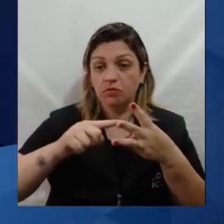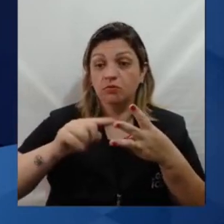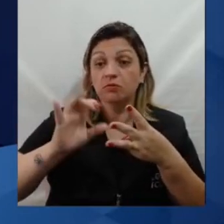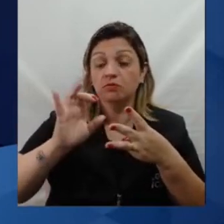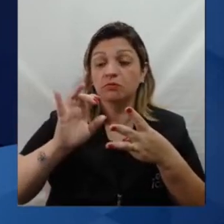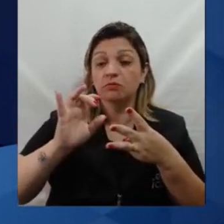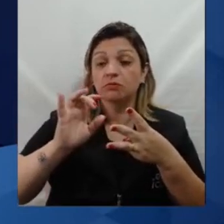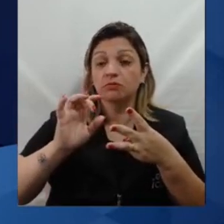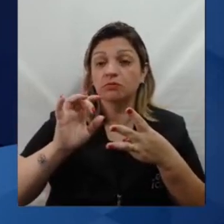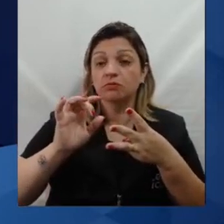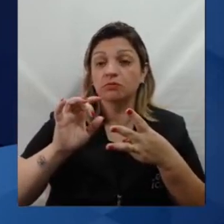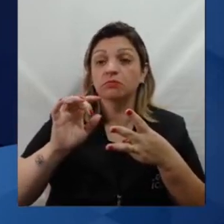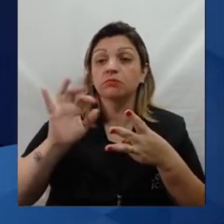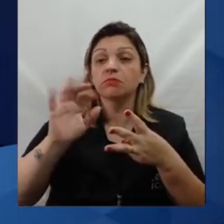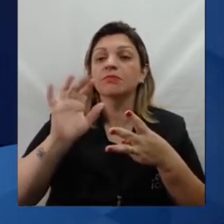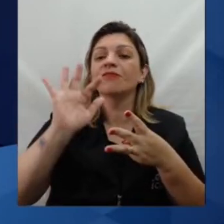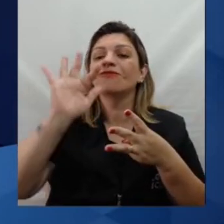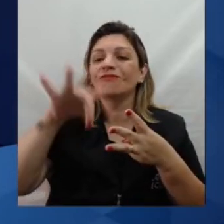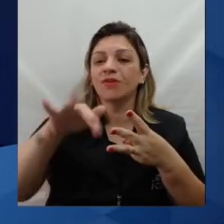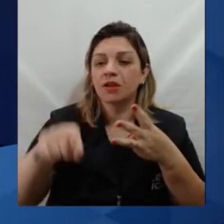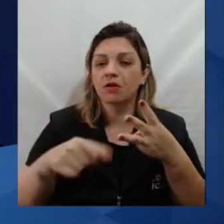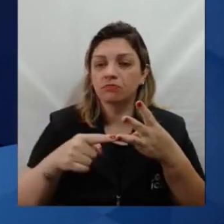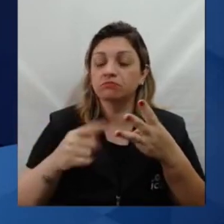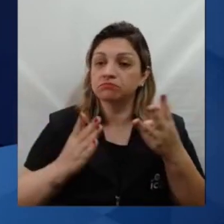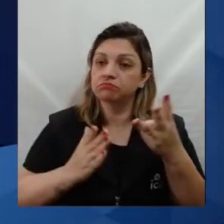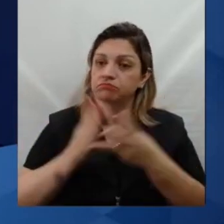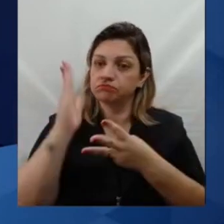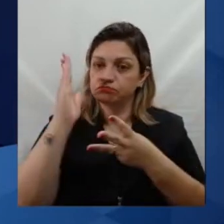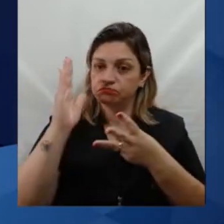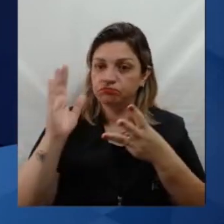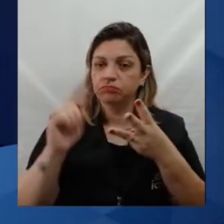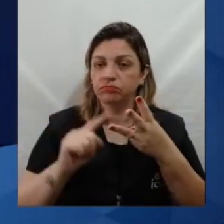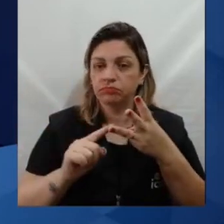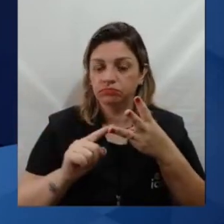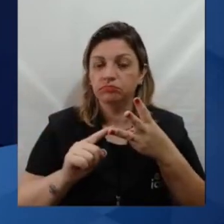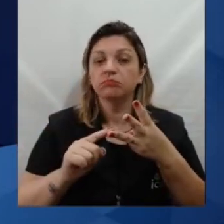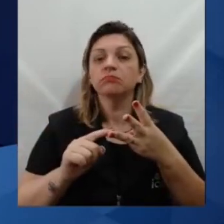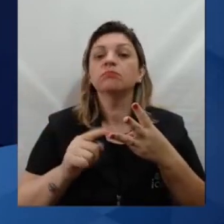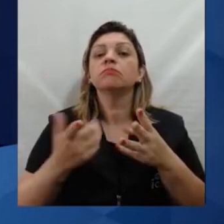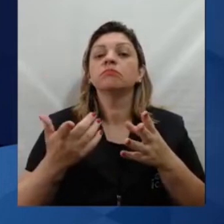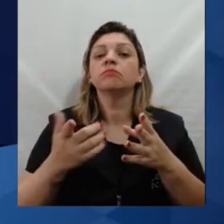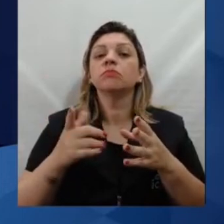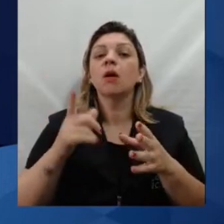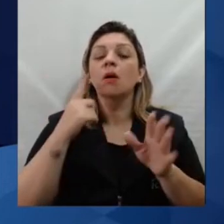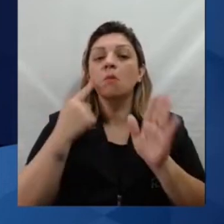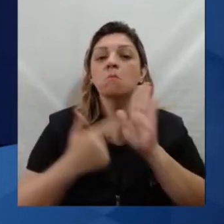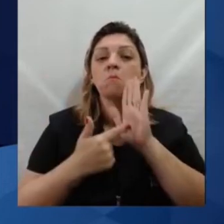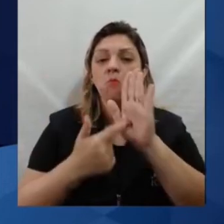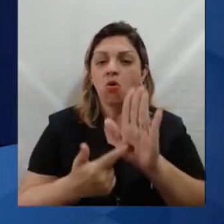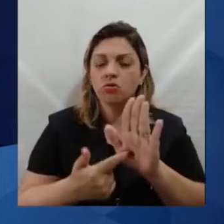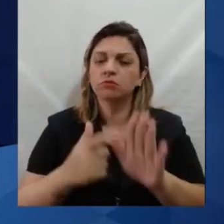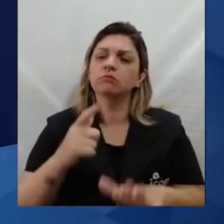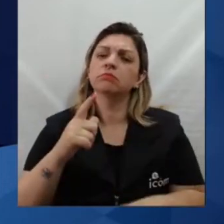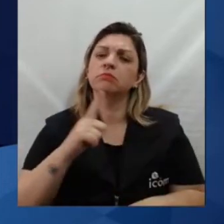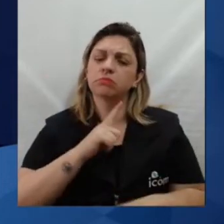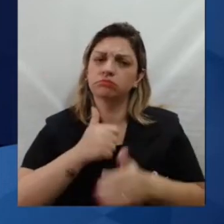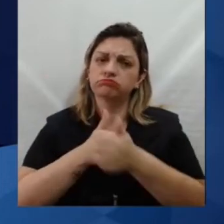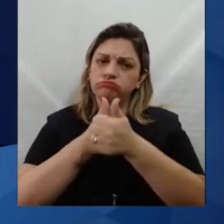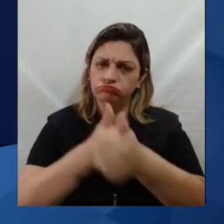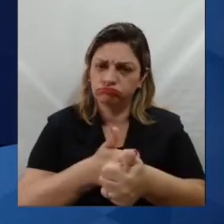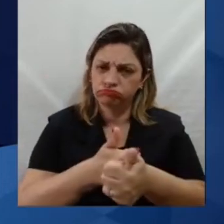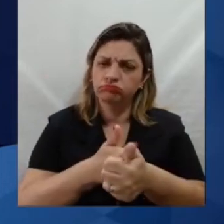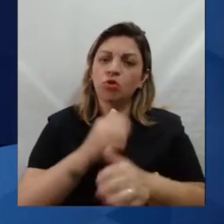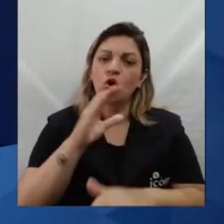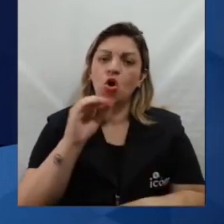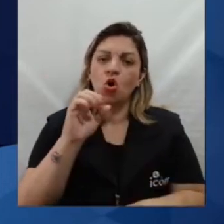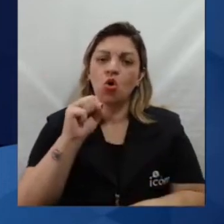versão pré-final e a validação desse questionário. O tamanho da amostra, ela seguiu os critérios do COSMIN, que deveria